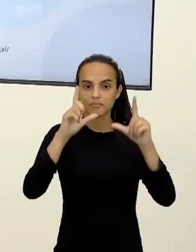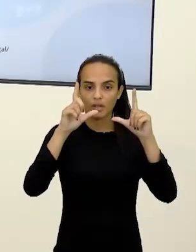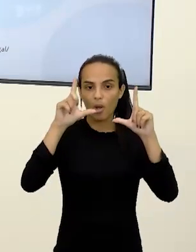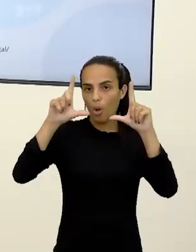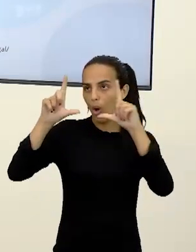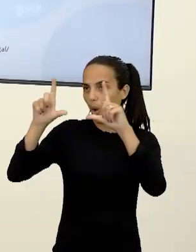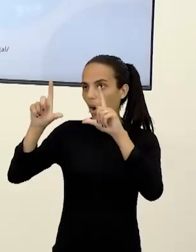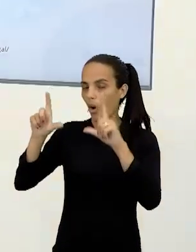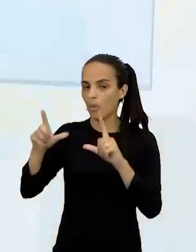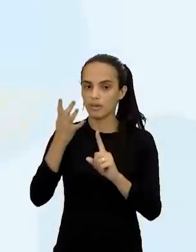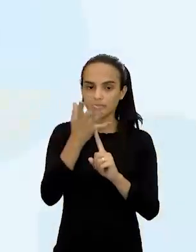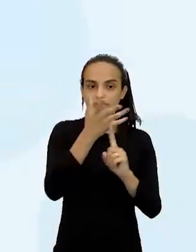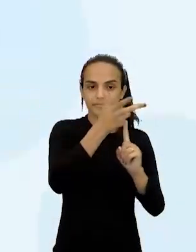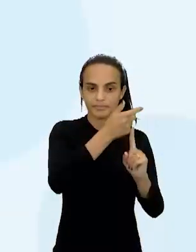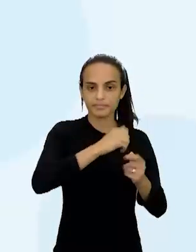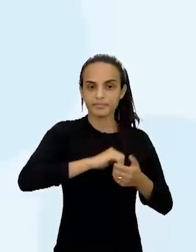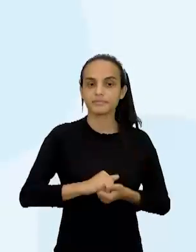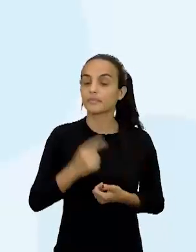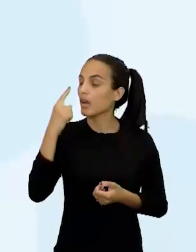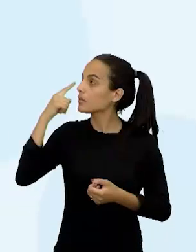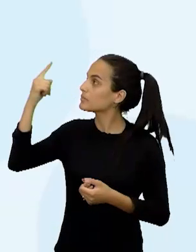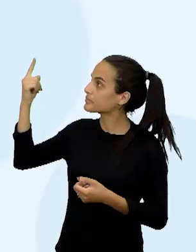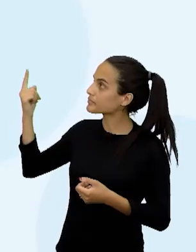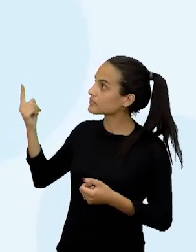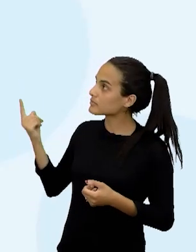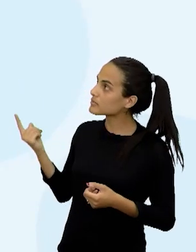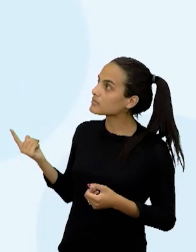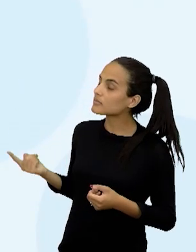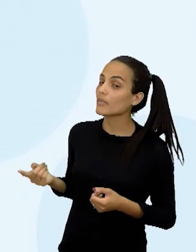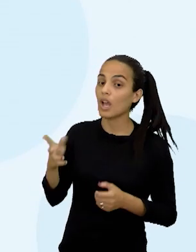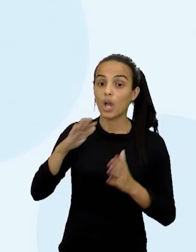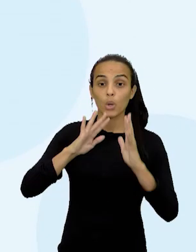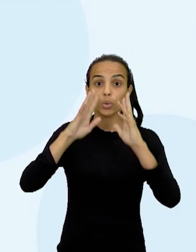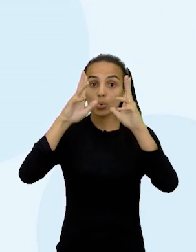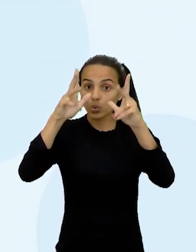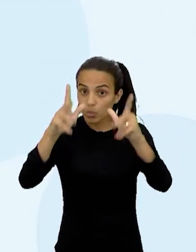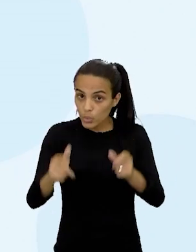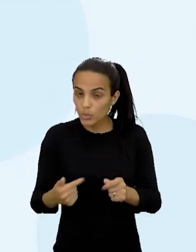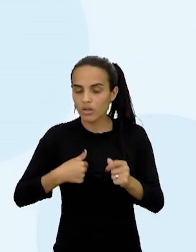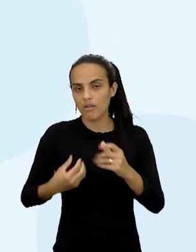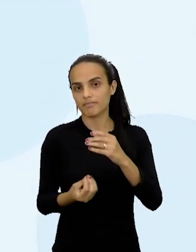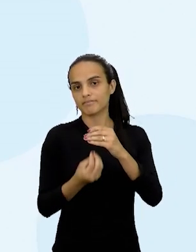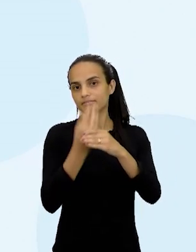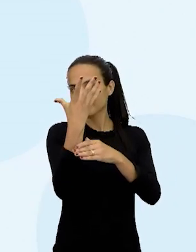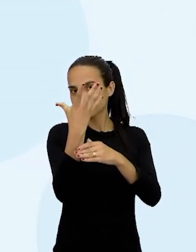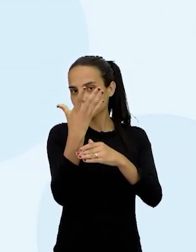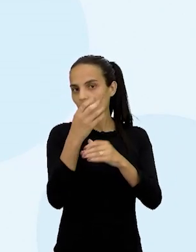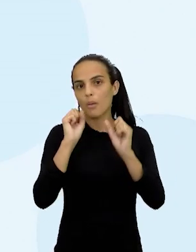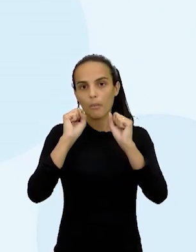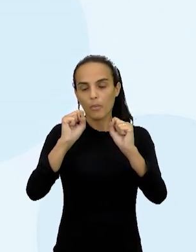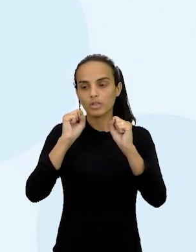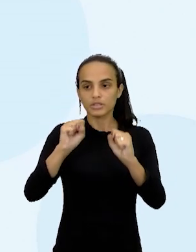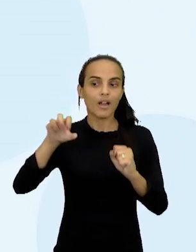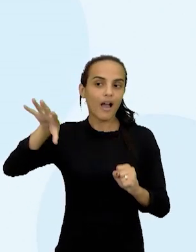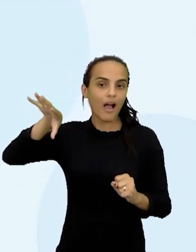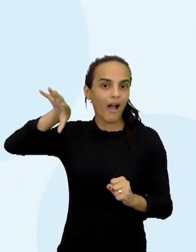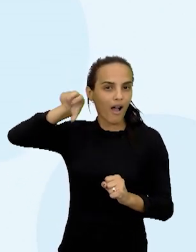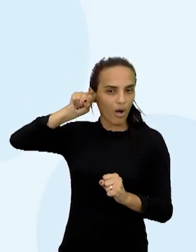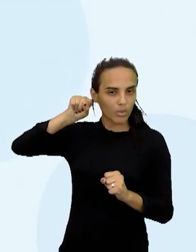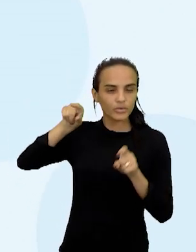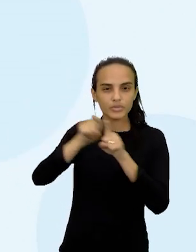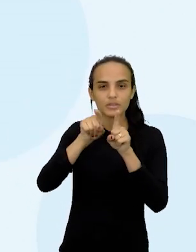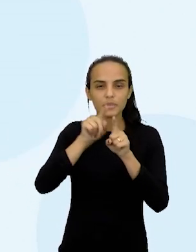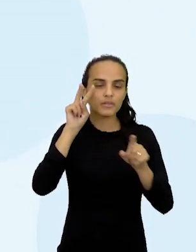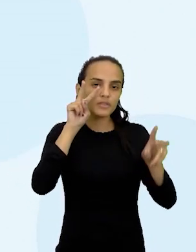Então, vai aparecer aí na tela, né? Então, assim, tudo que a gente produz, que pode ser obras de audiovisual, então programa